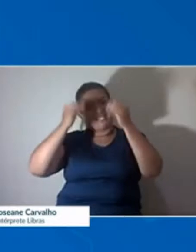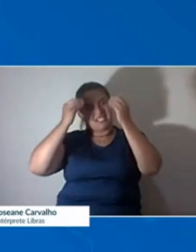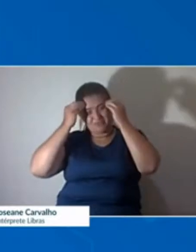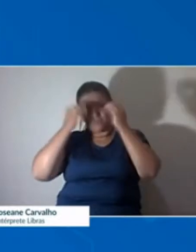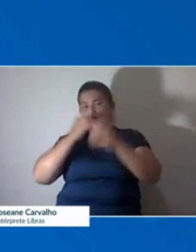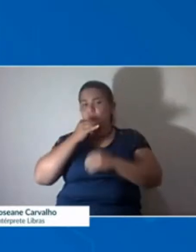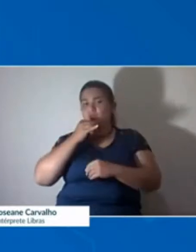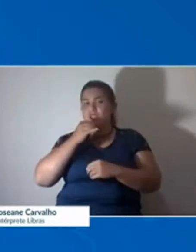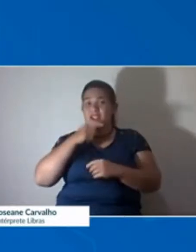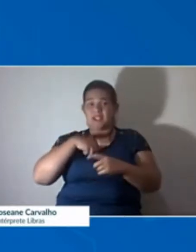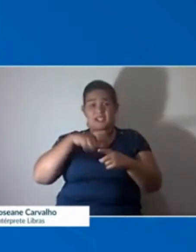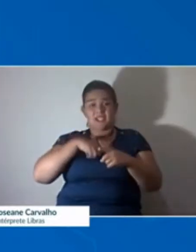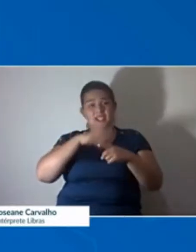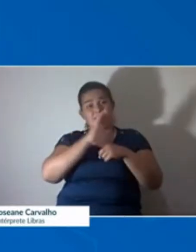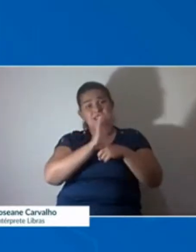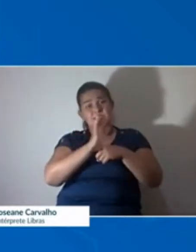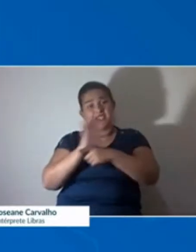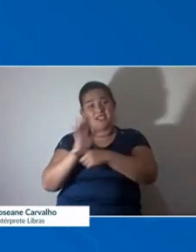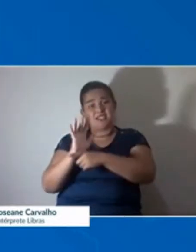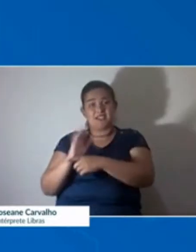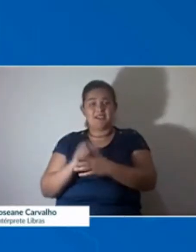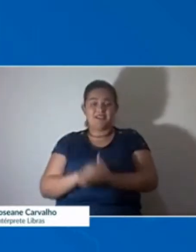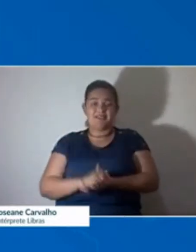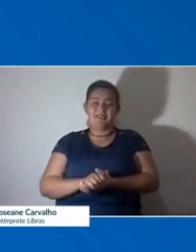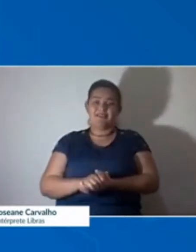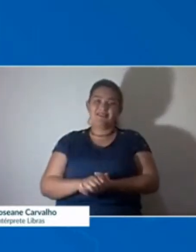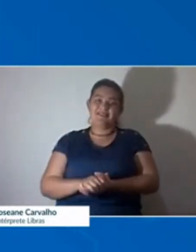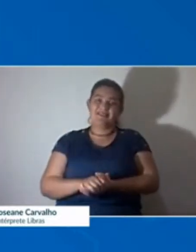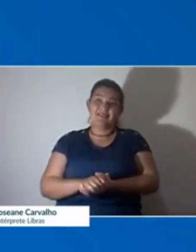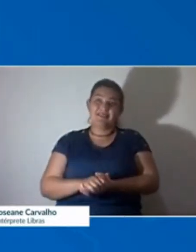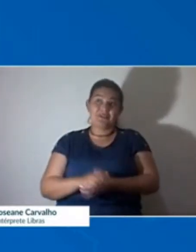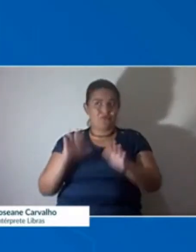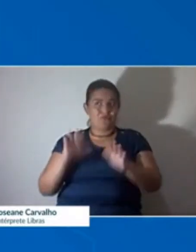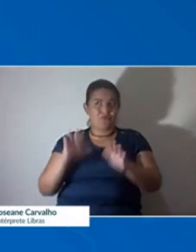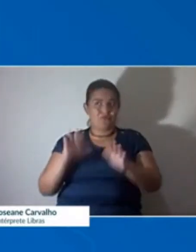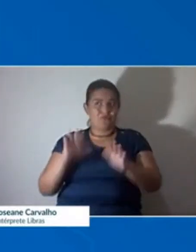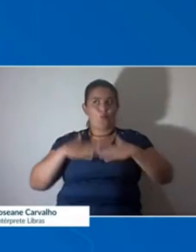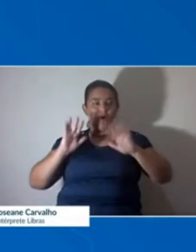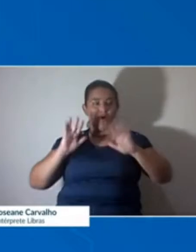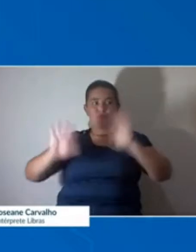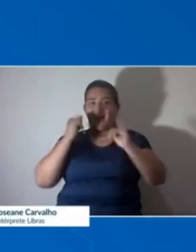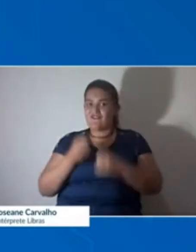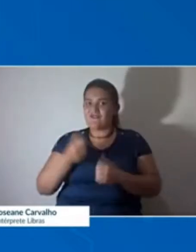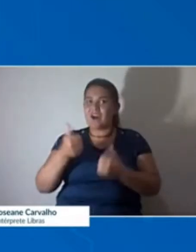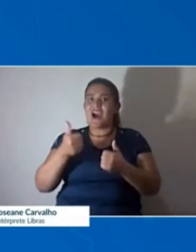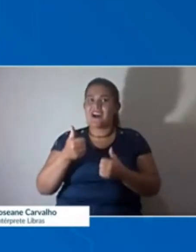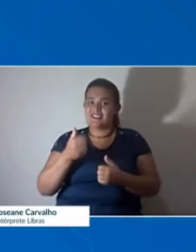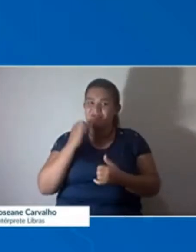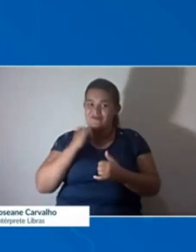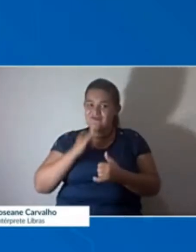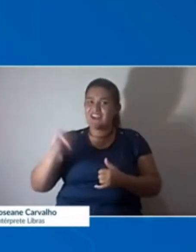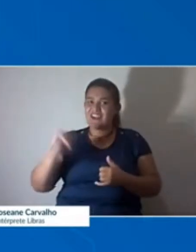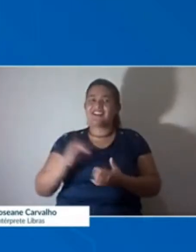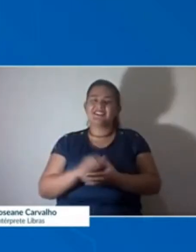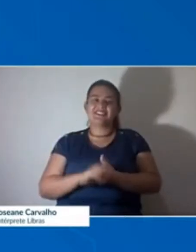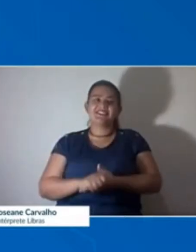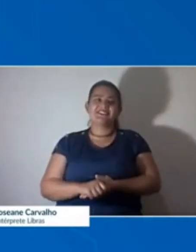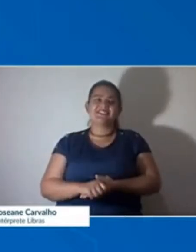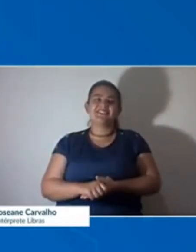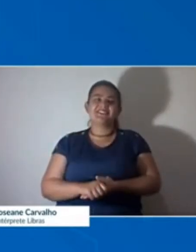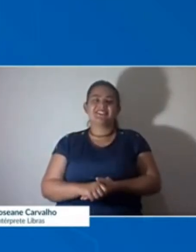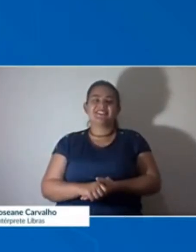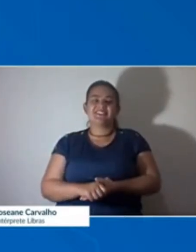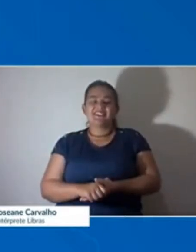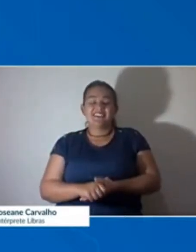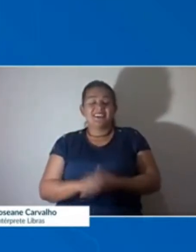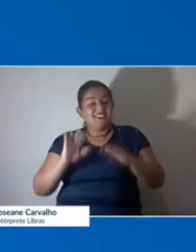filmes, eu não vou dar spoiler, né, Dari? Spoiler da nossa programação. Mas, enfim, as mulheres estão inovando, as mulheres sempre